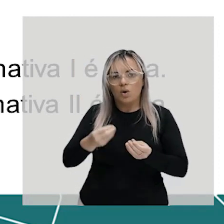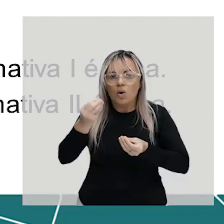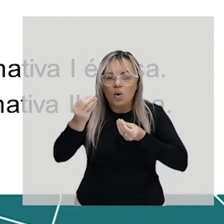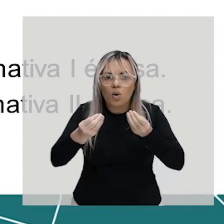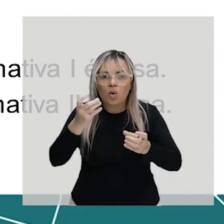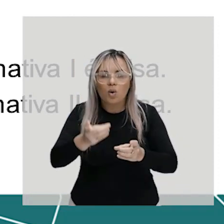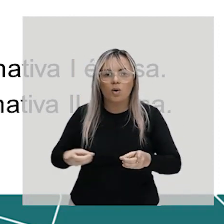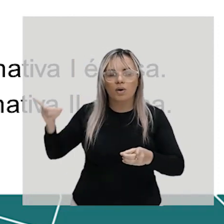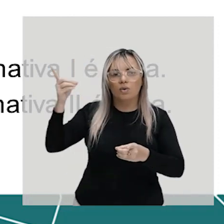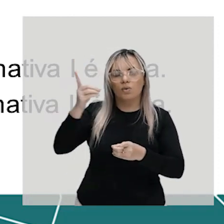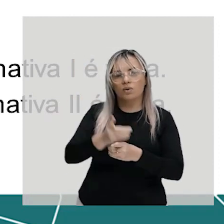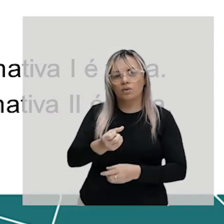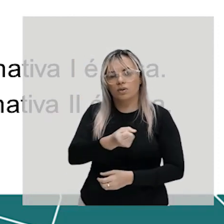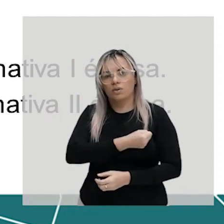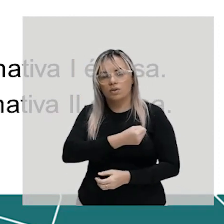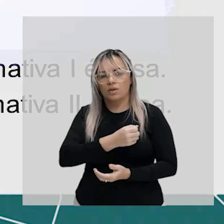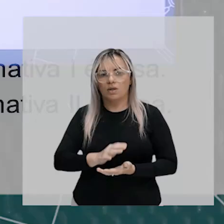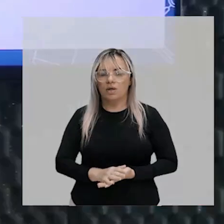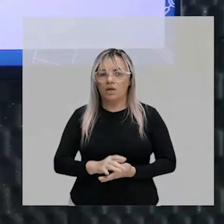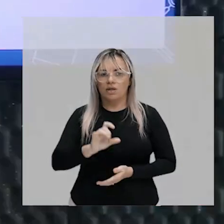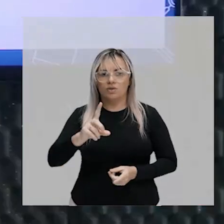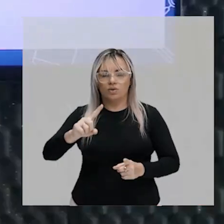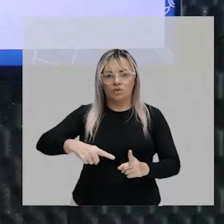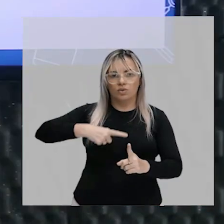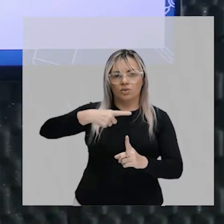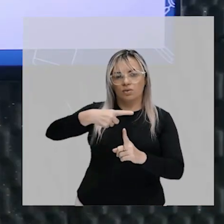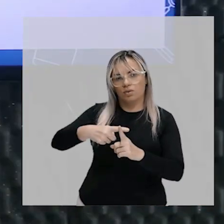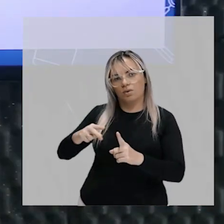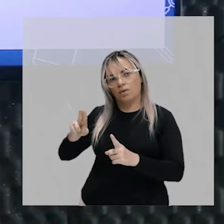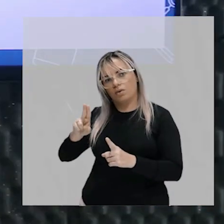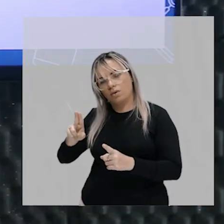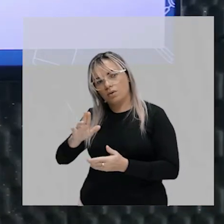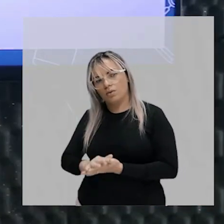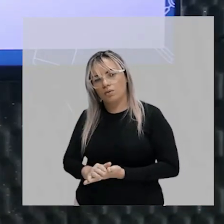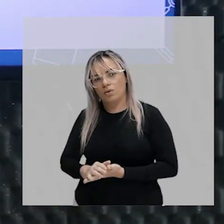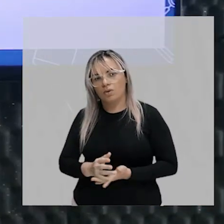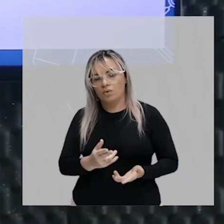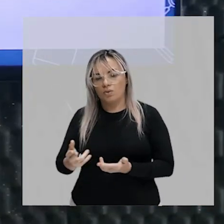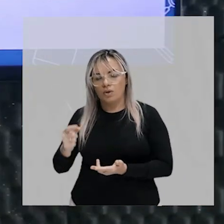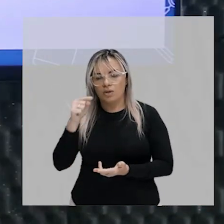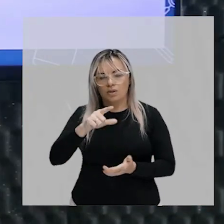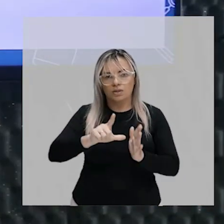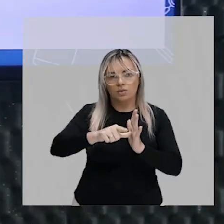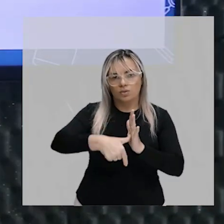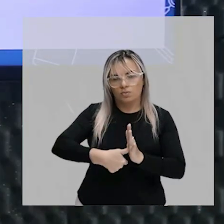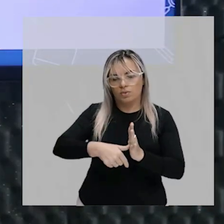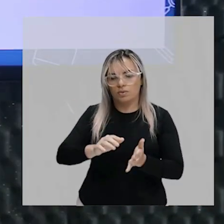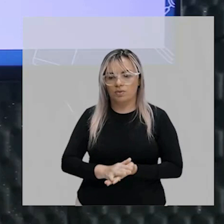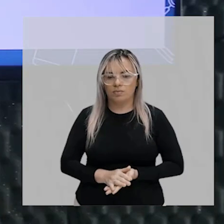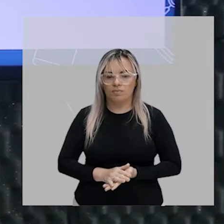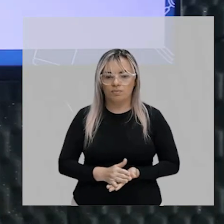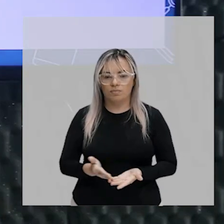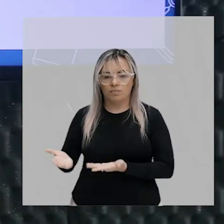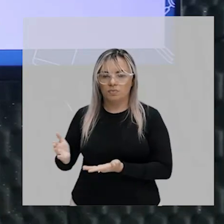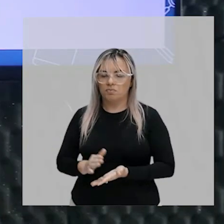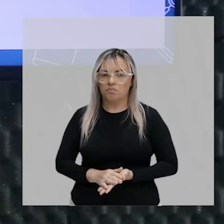eu encontro o sucessor de um número basta somar a unidade a esse número e aí eu encontro o sucessor dele então a